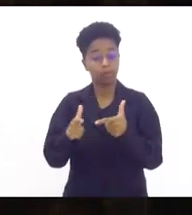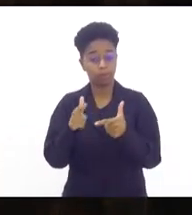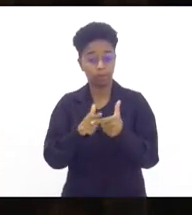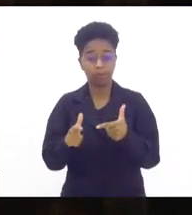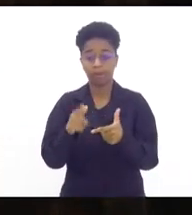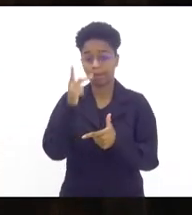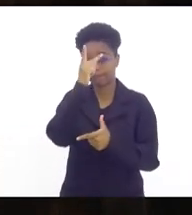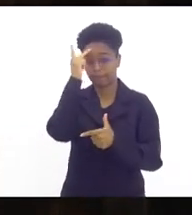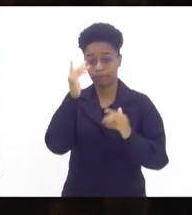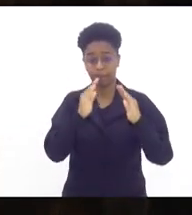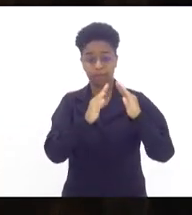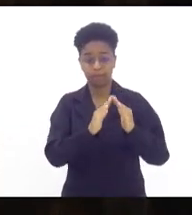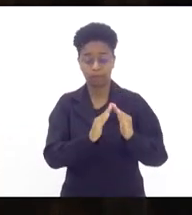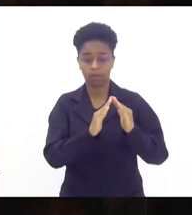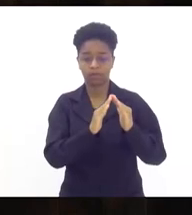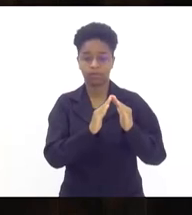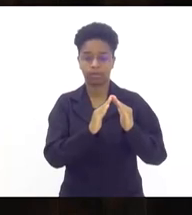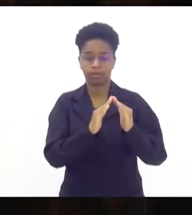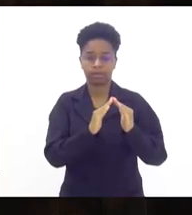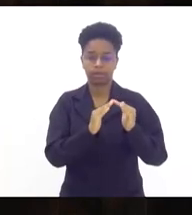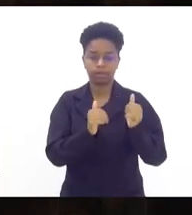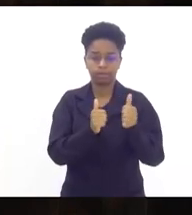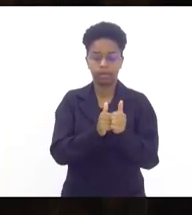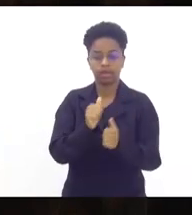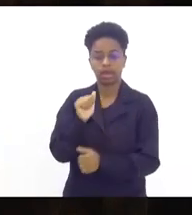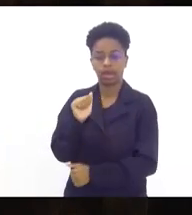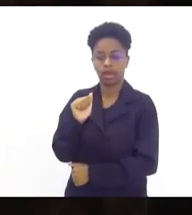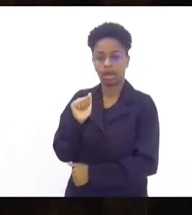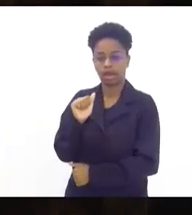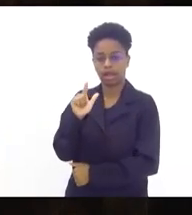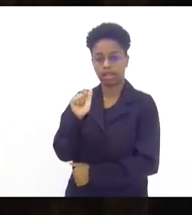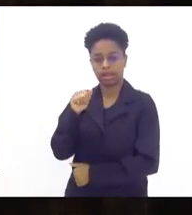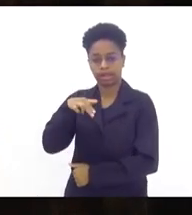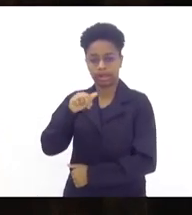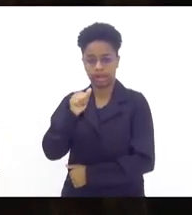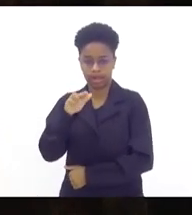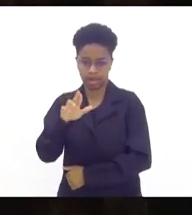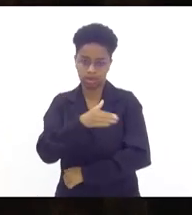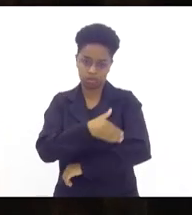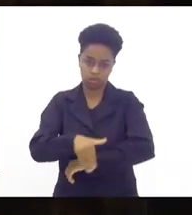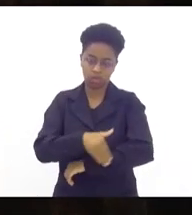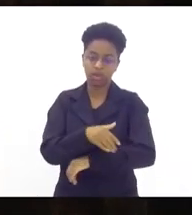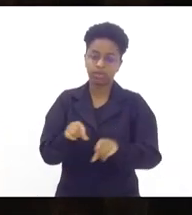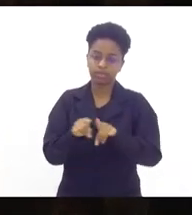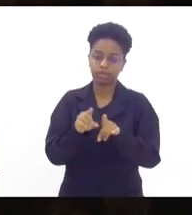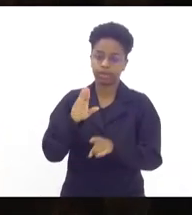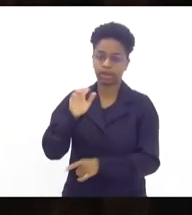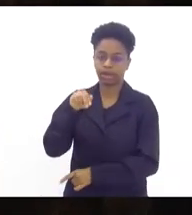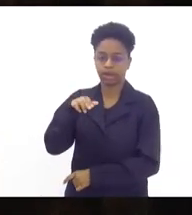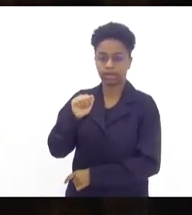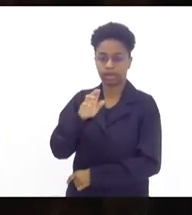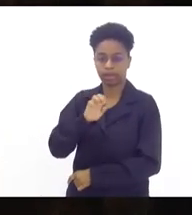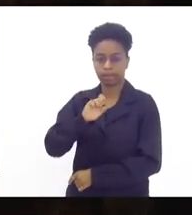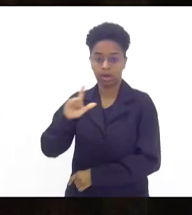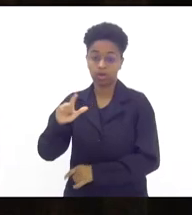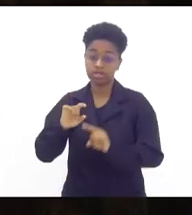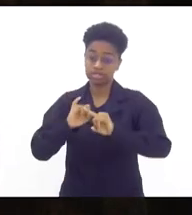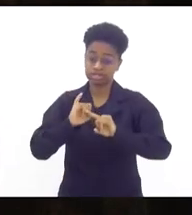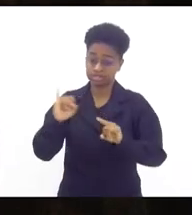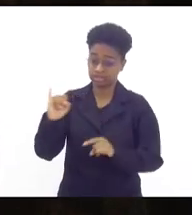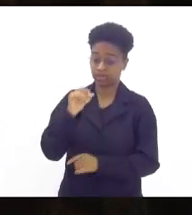no lado da Alencar conforme o rapaz colocou ali Canabarro e que o Fluminense